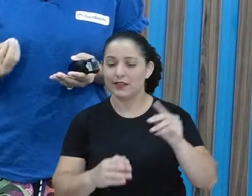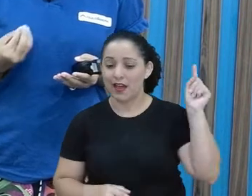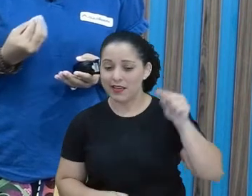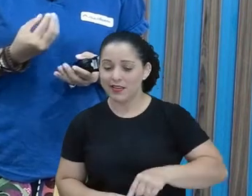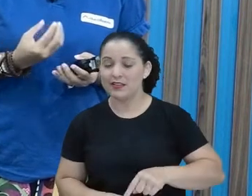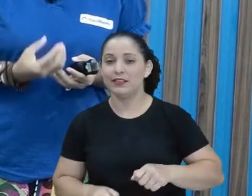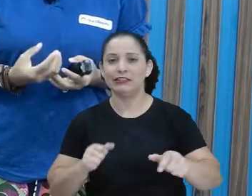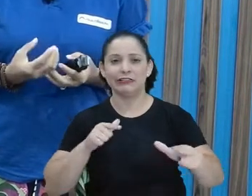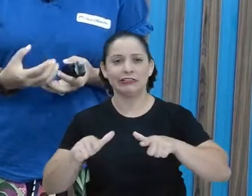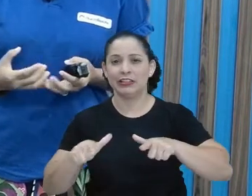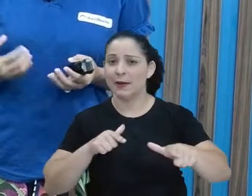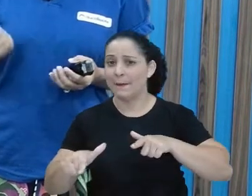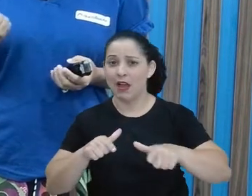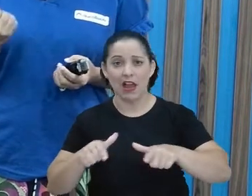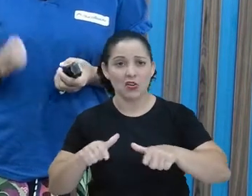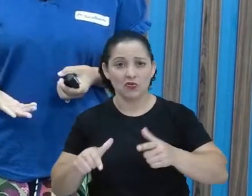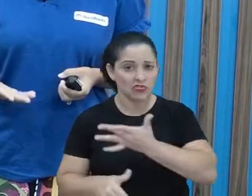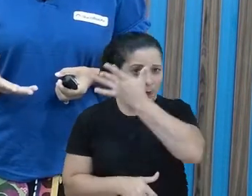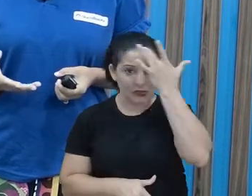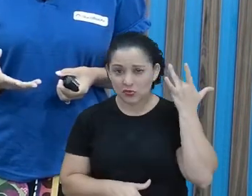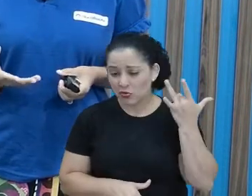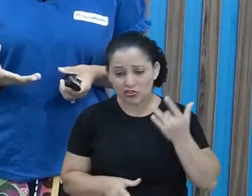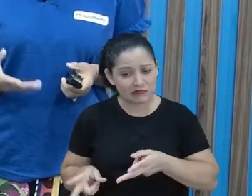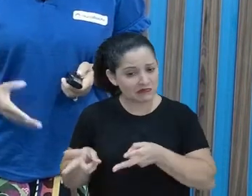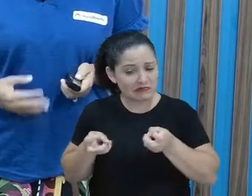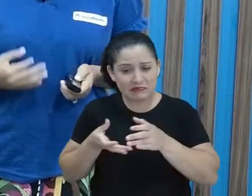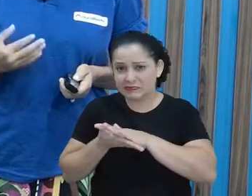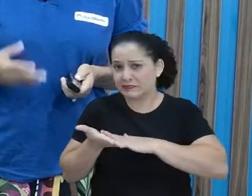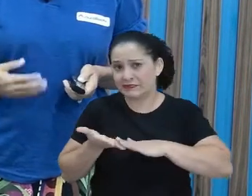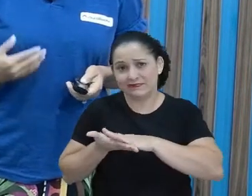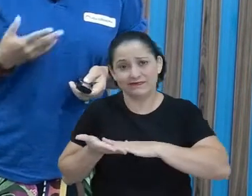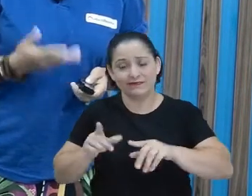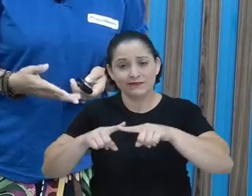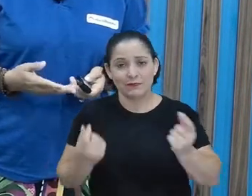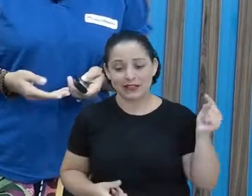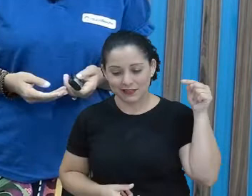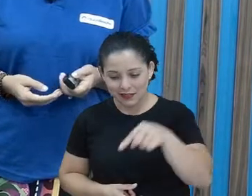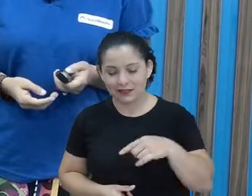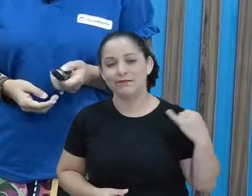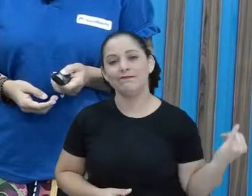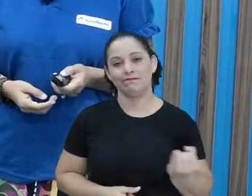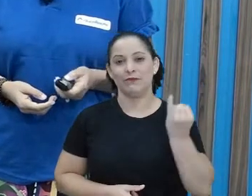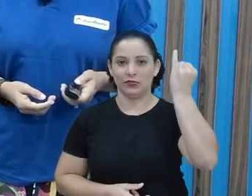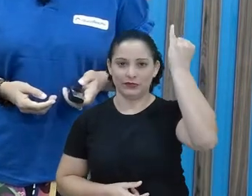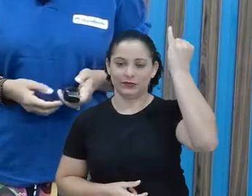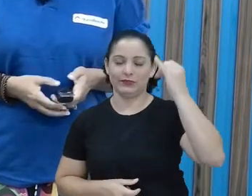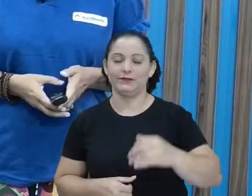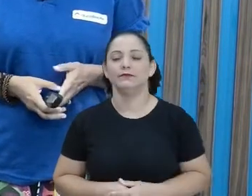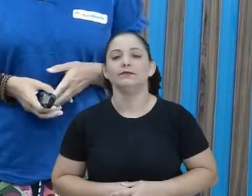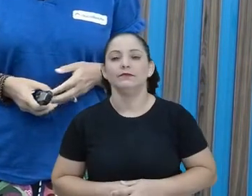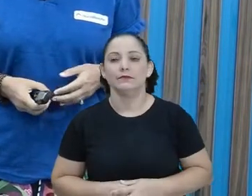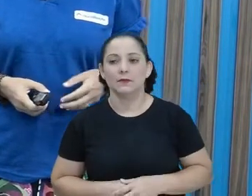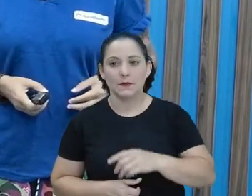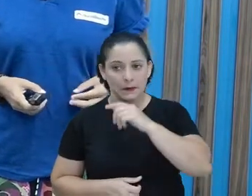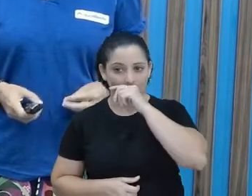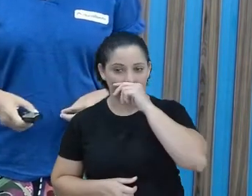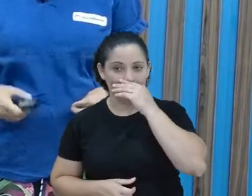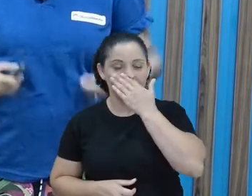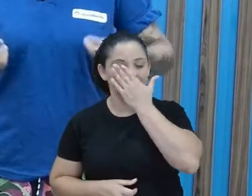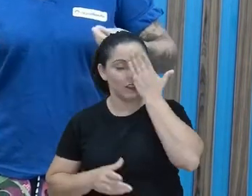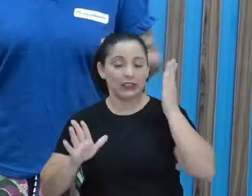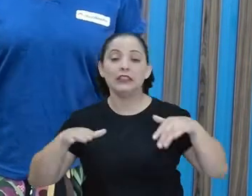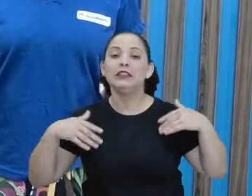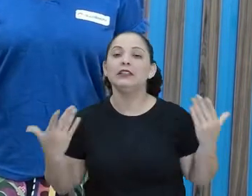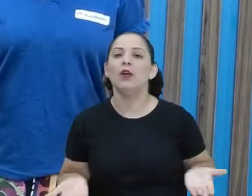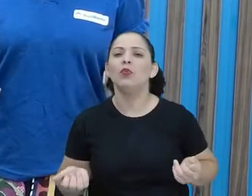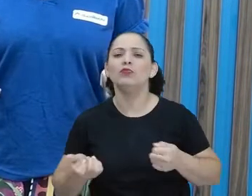é um trabalho visto ou sequer reconhecido, mas é um trabalho fundamental, tá? Então, gente, quem